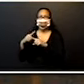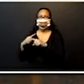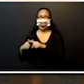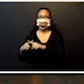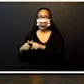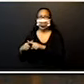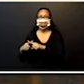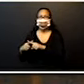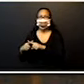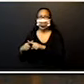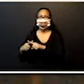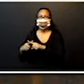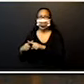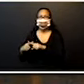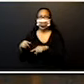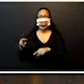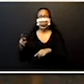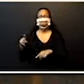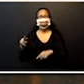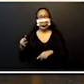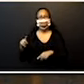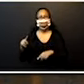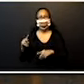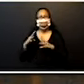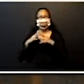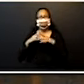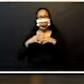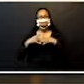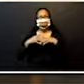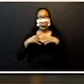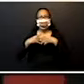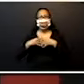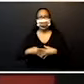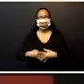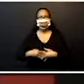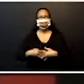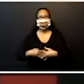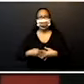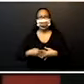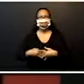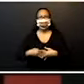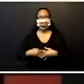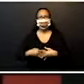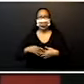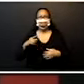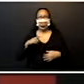Mesma ideia, mesmo raciocínio. Se aqui eu tenho 4